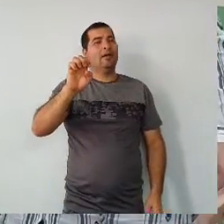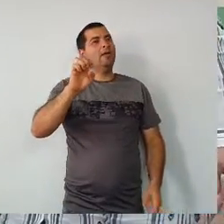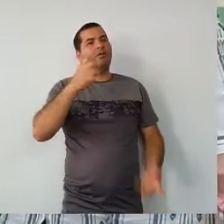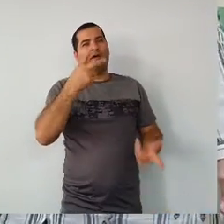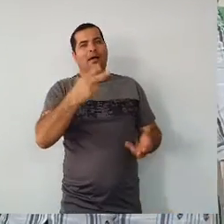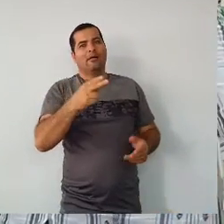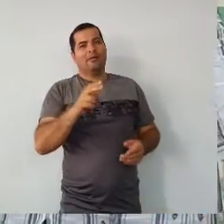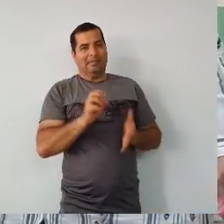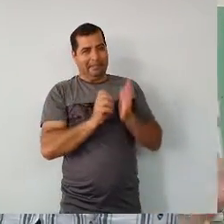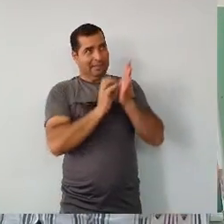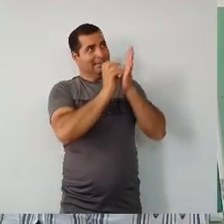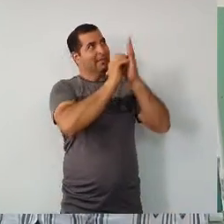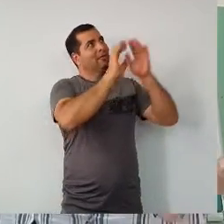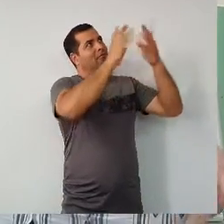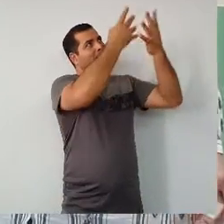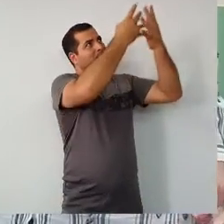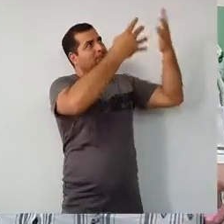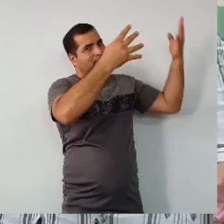teia,